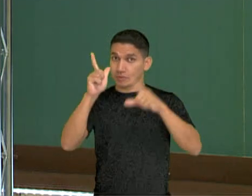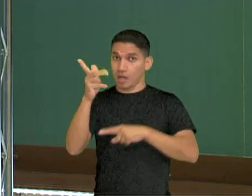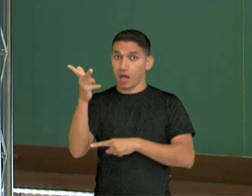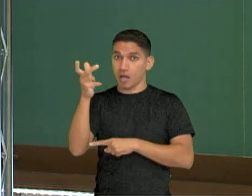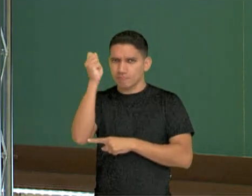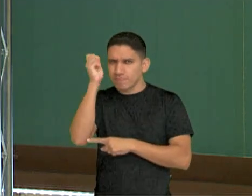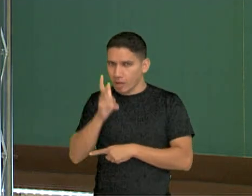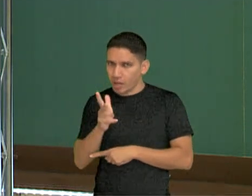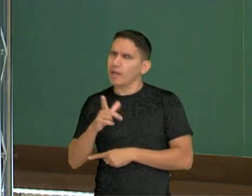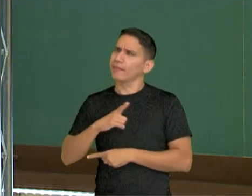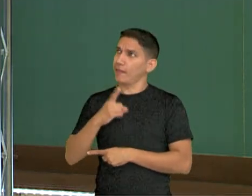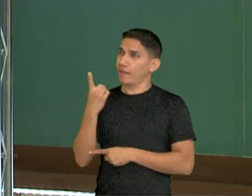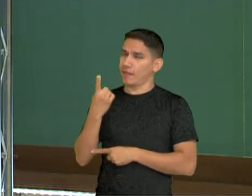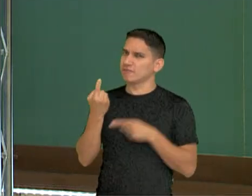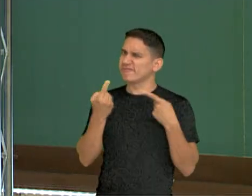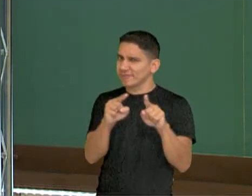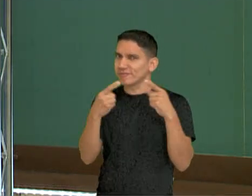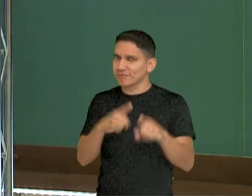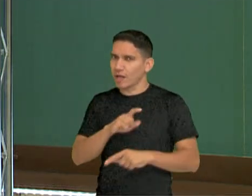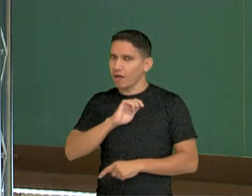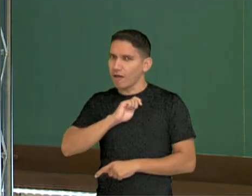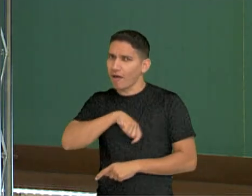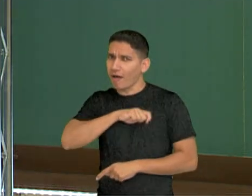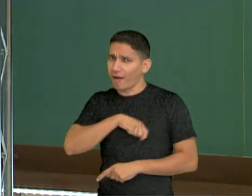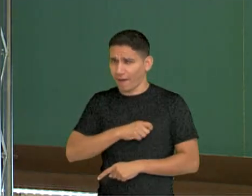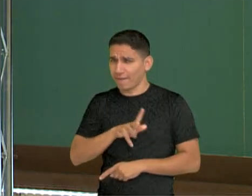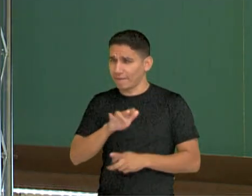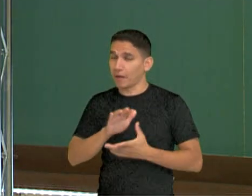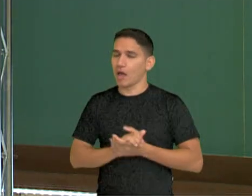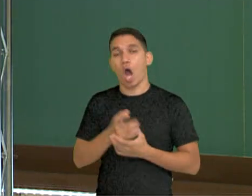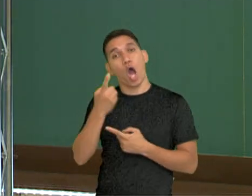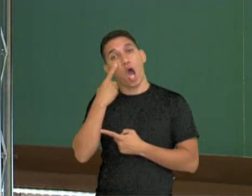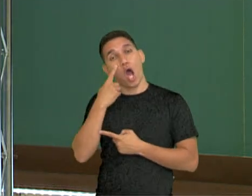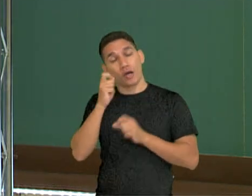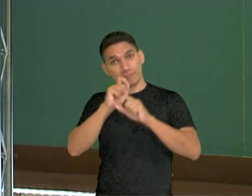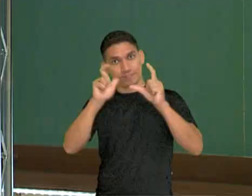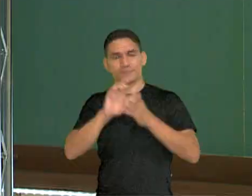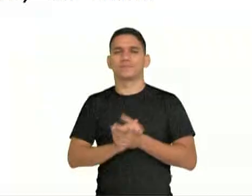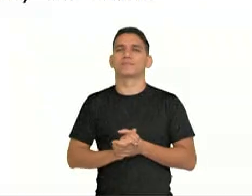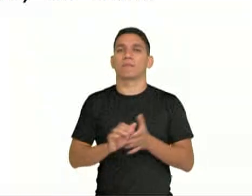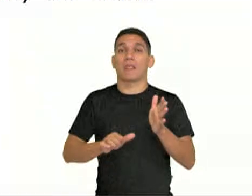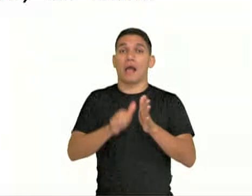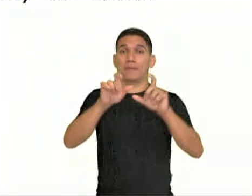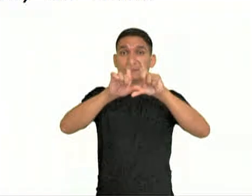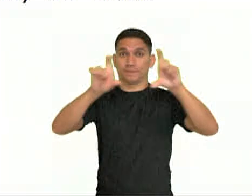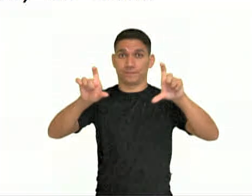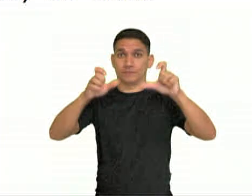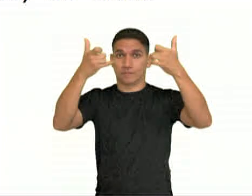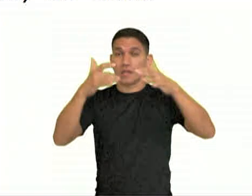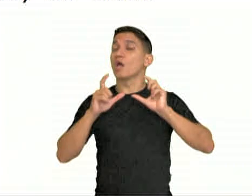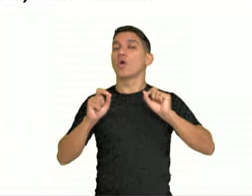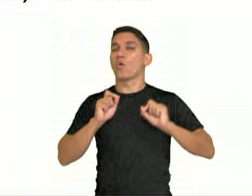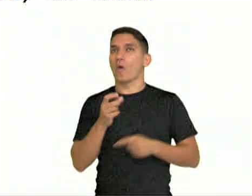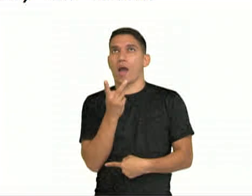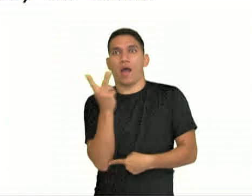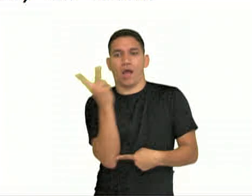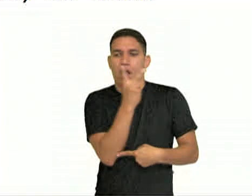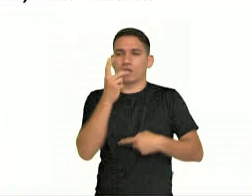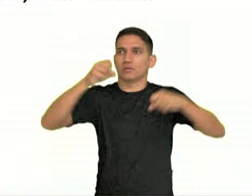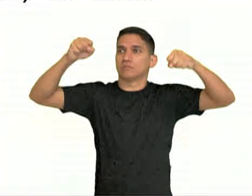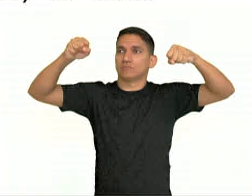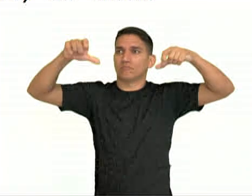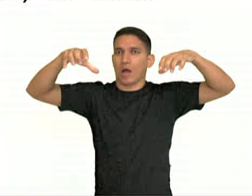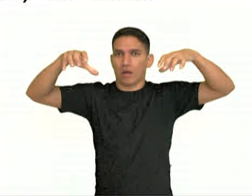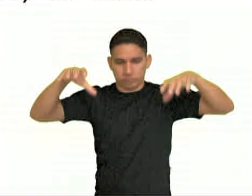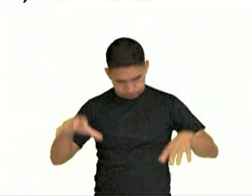gente sabe que eu ri das pegadinhas aqui, né, cara? Então, vejam. A primeira diz o seguinte: as duas apresentam a mesma